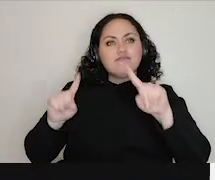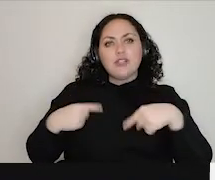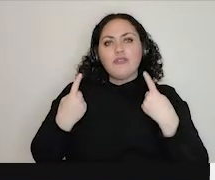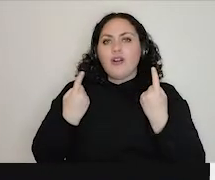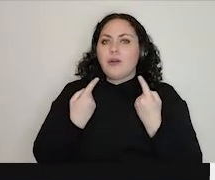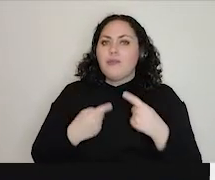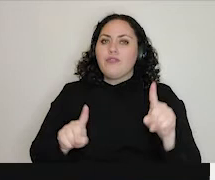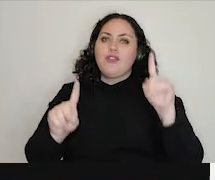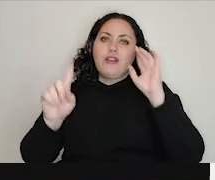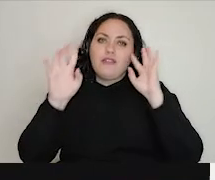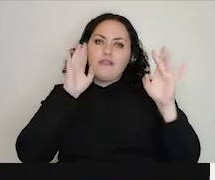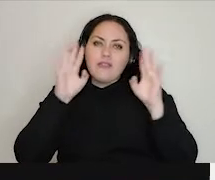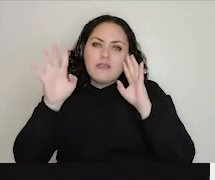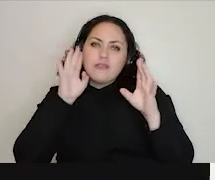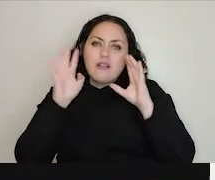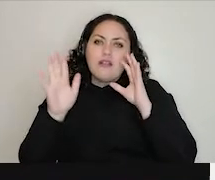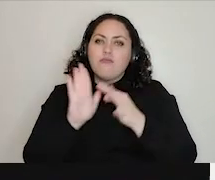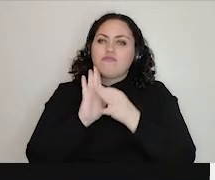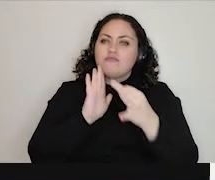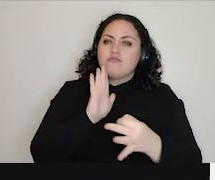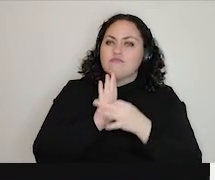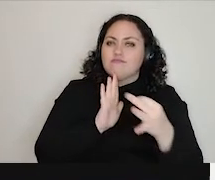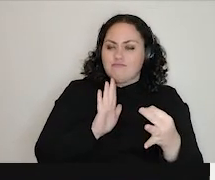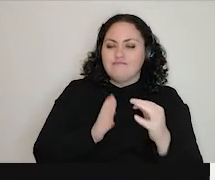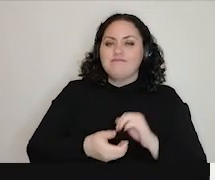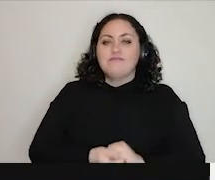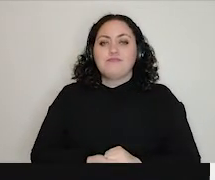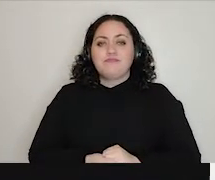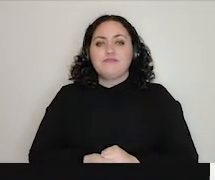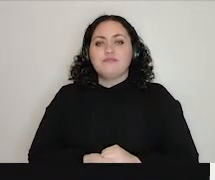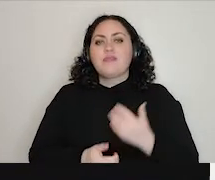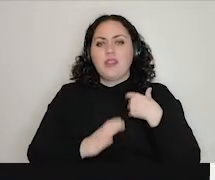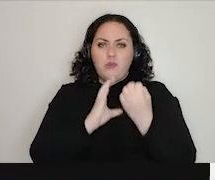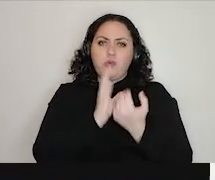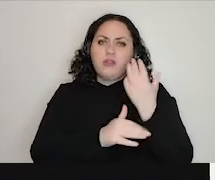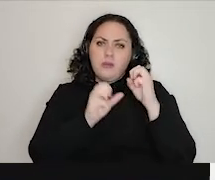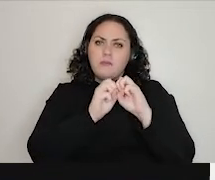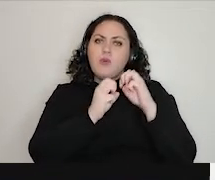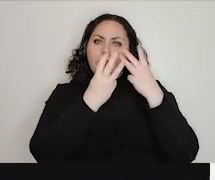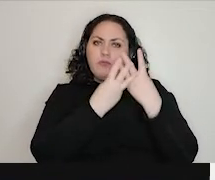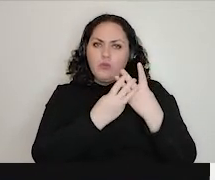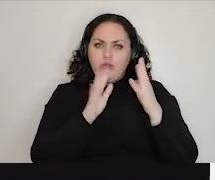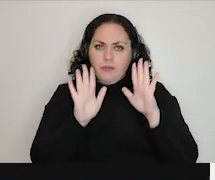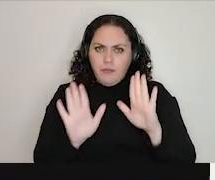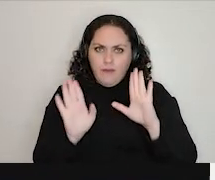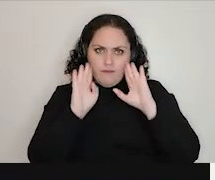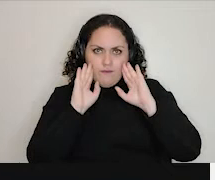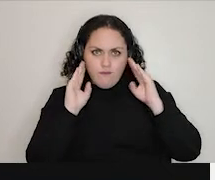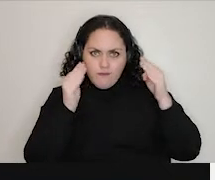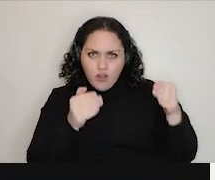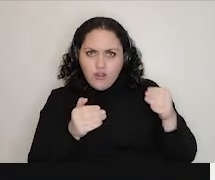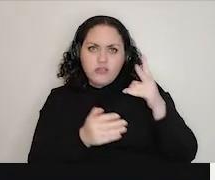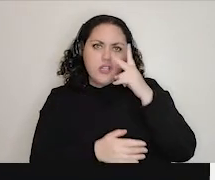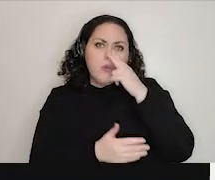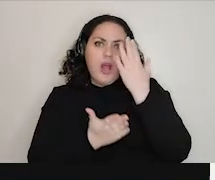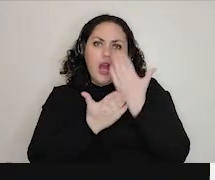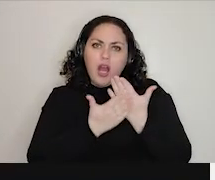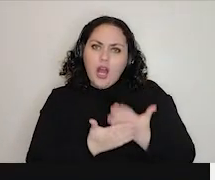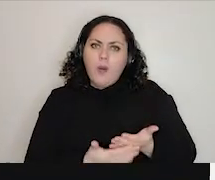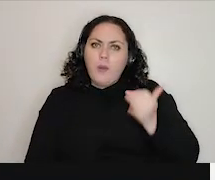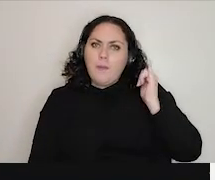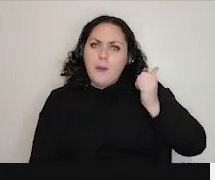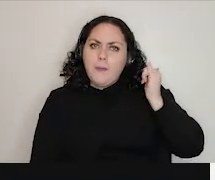muitas reflexões, muitas críticas. Eu fiz aqui uma apresentação, mas a ideia não é que a gente faça uma